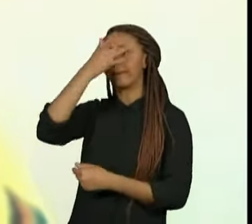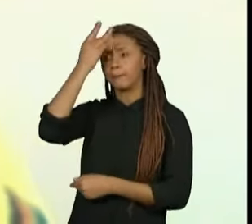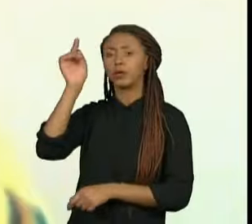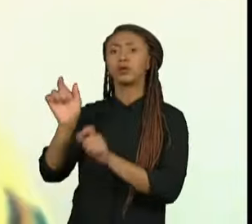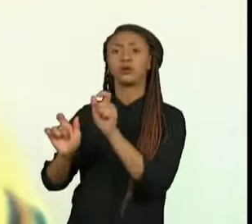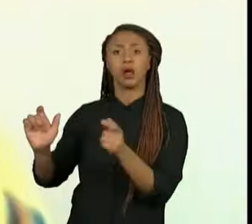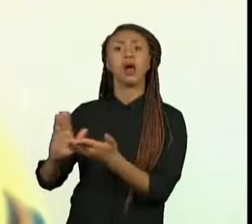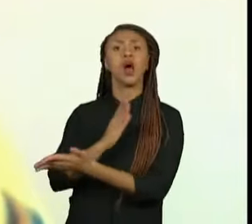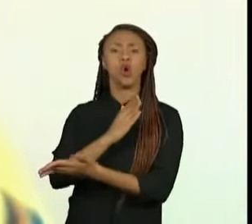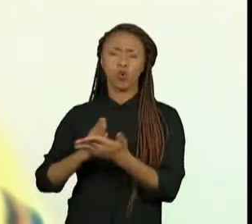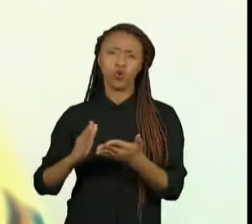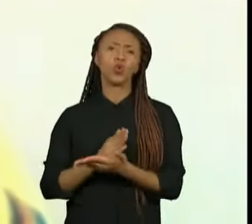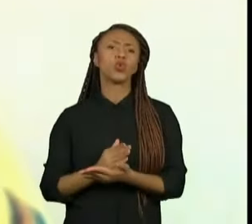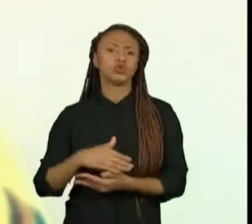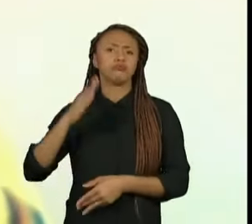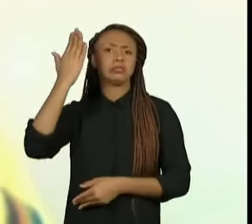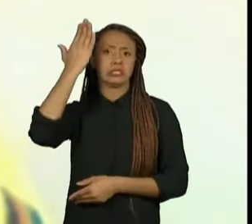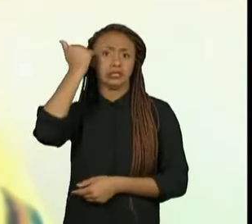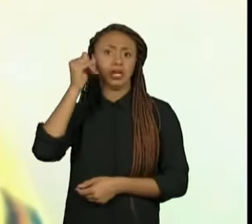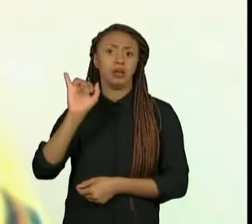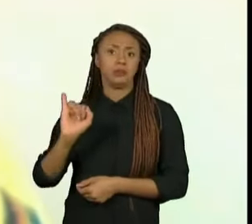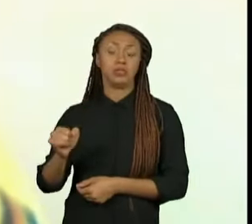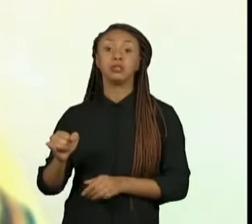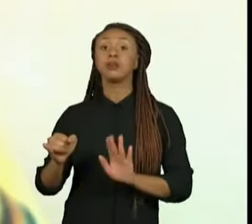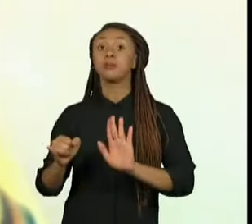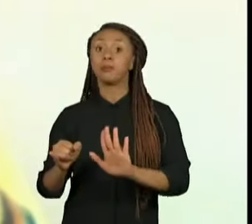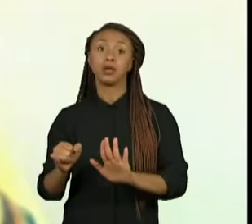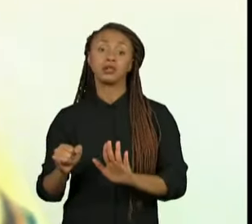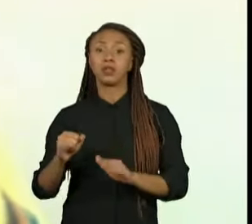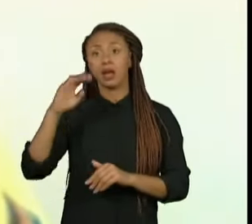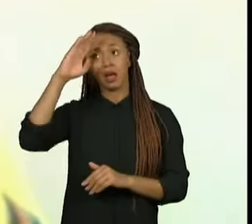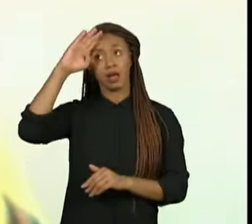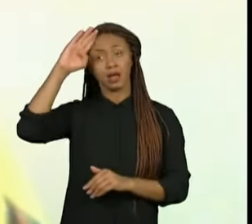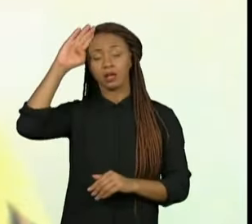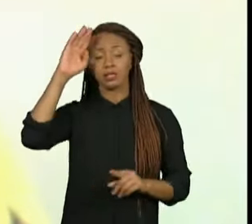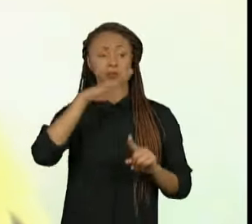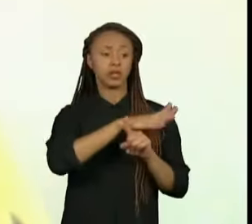conscientes, mas a academia ela é um reflexo